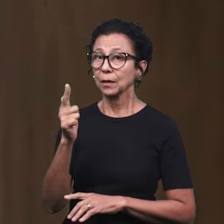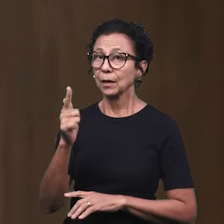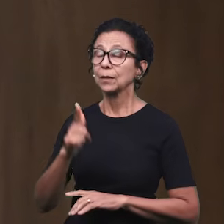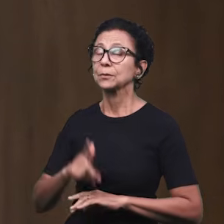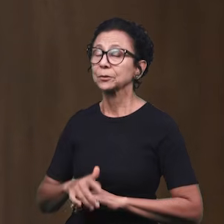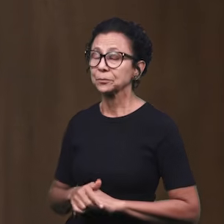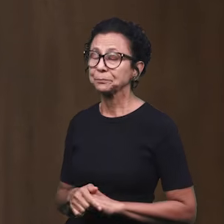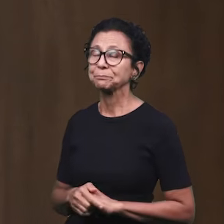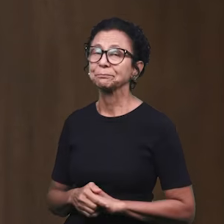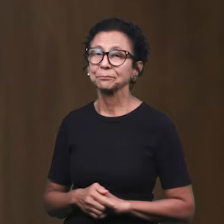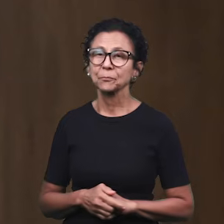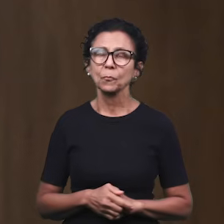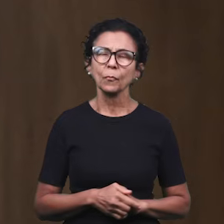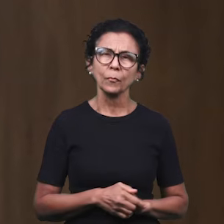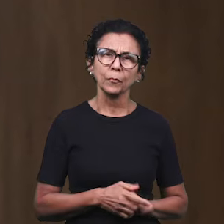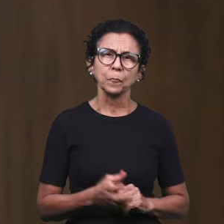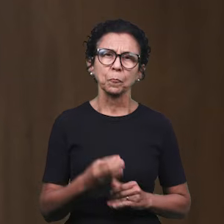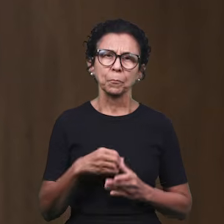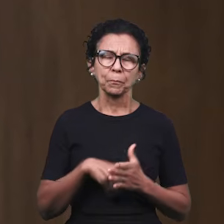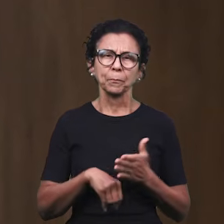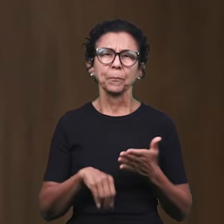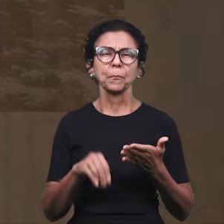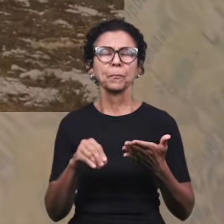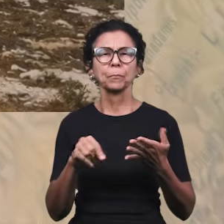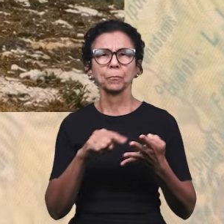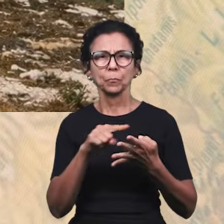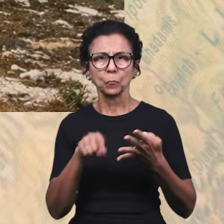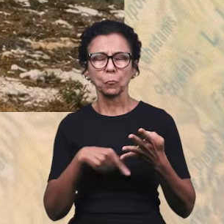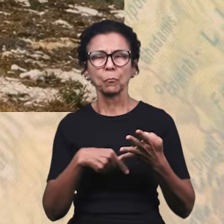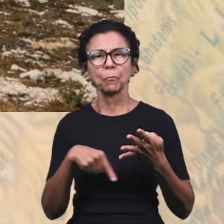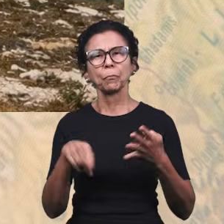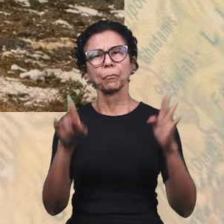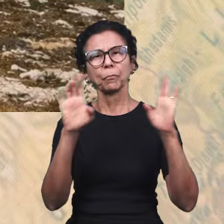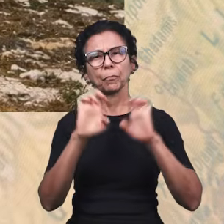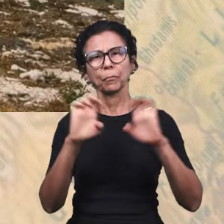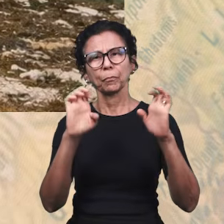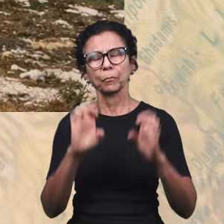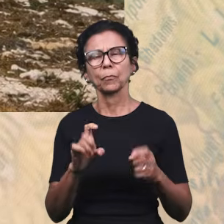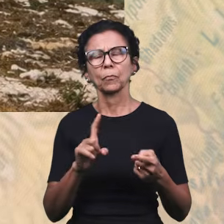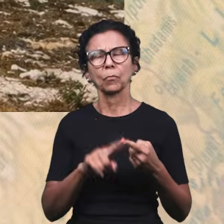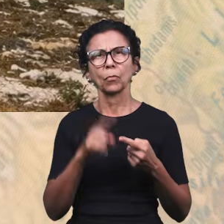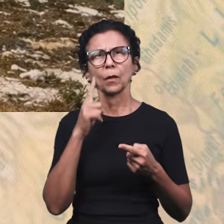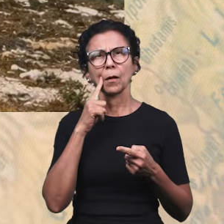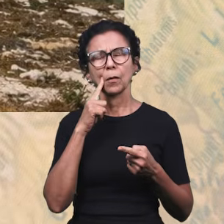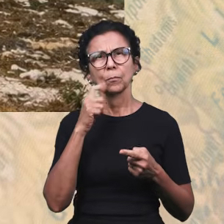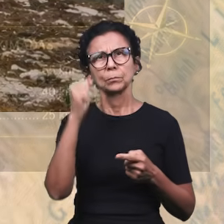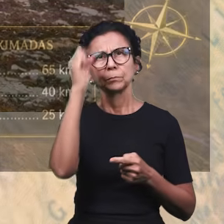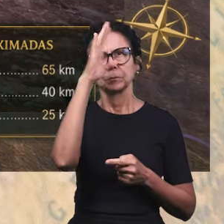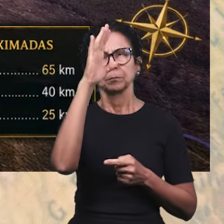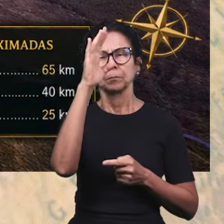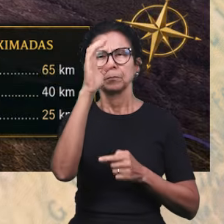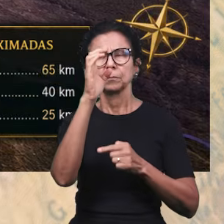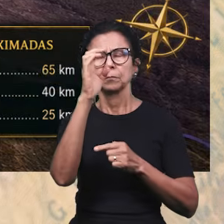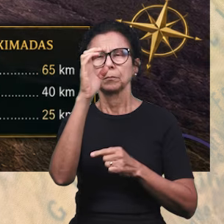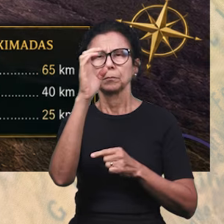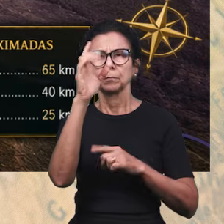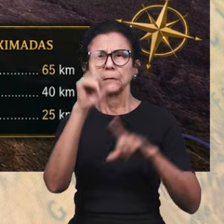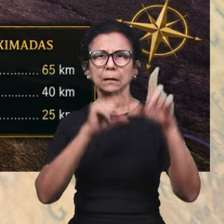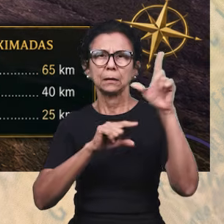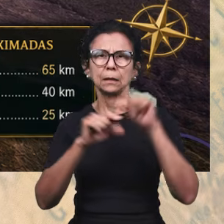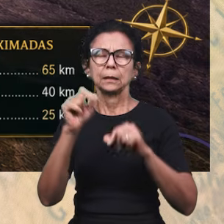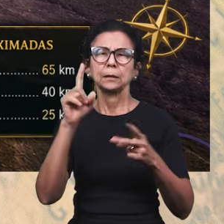fatos que aconteceram nos evangelhos, né? Já falamos lá de Belém, já falamos de